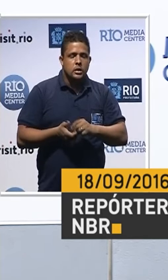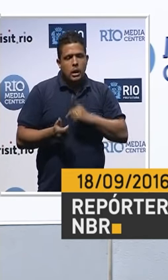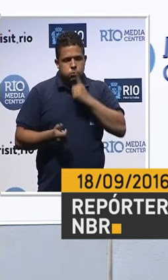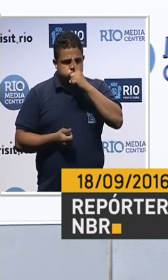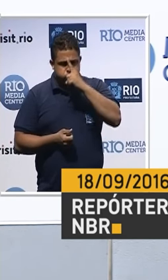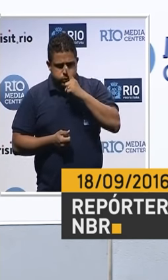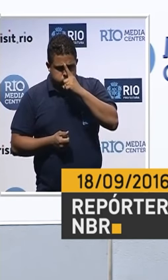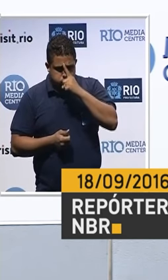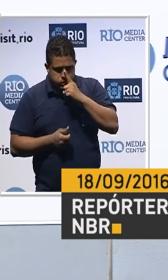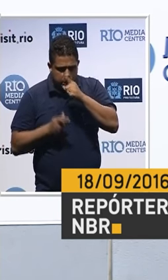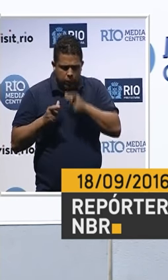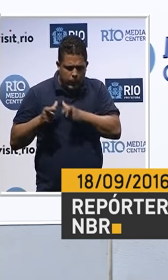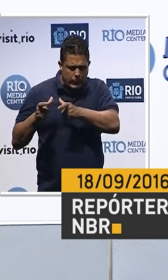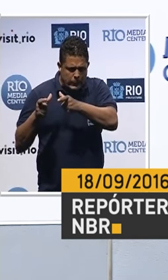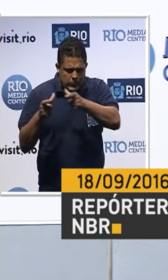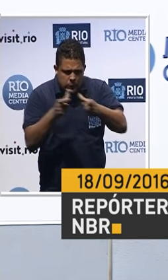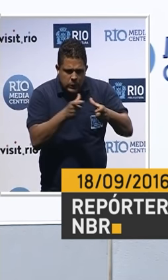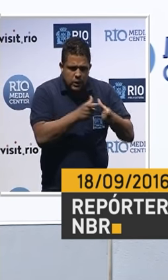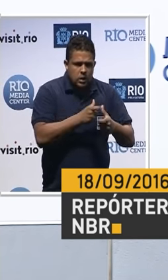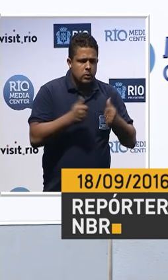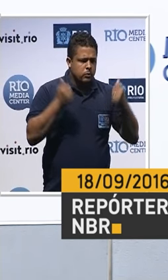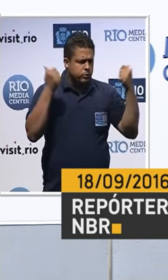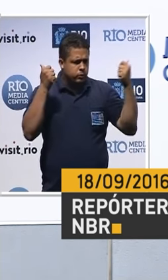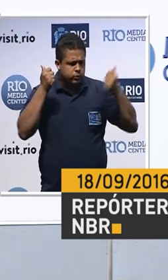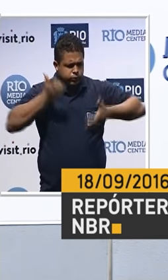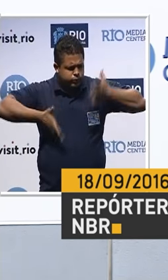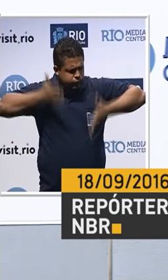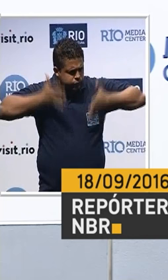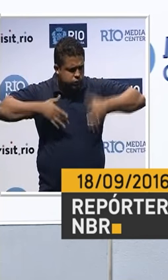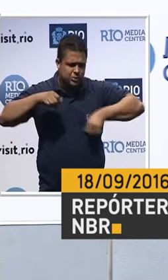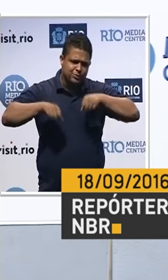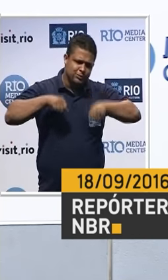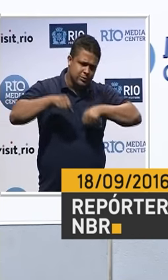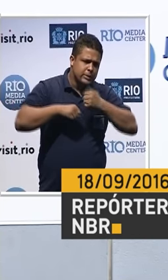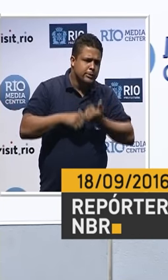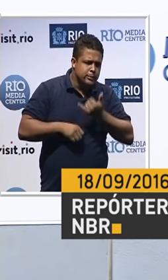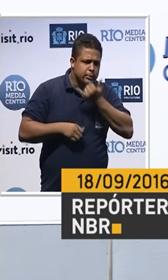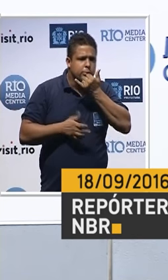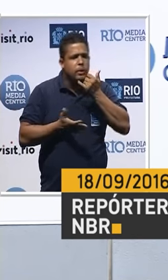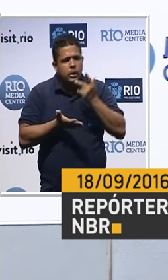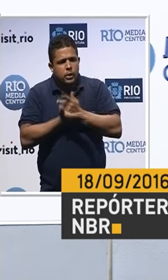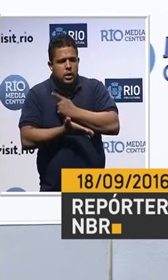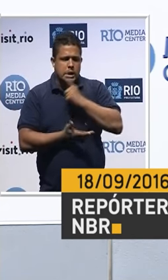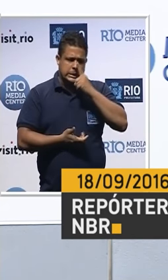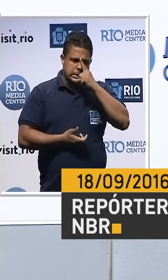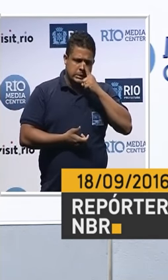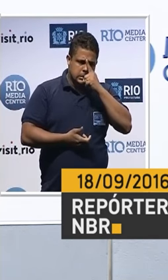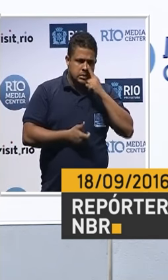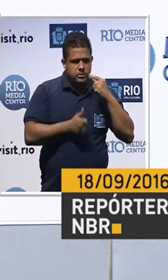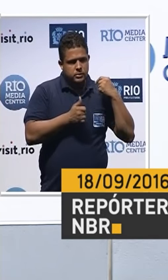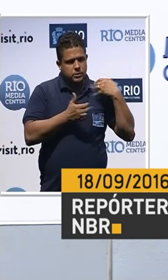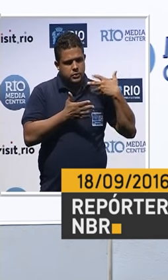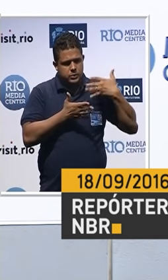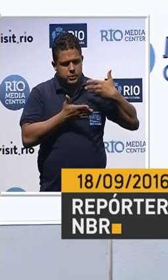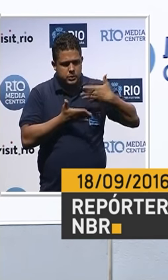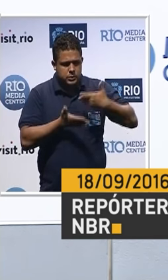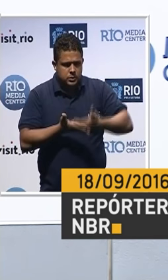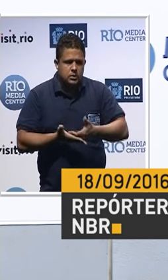riscos. É um esporte onde existem, durante a sua história, existem...